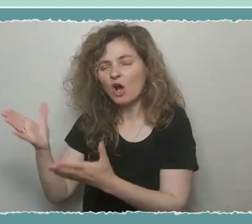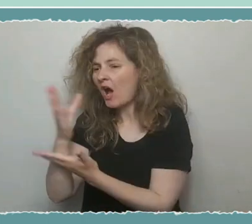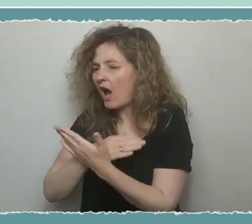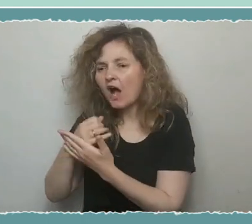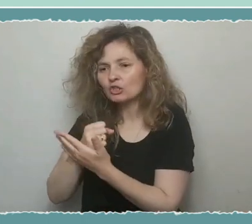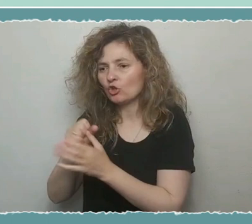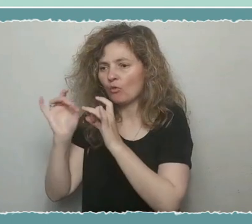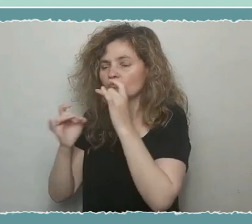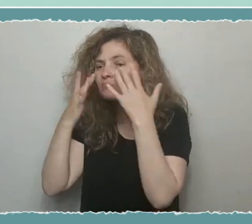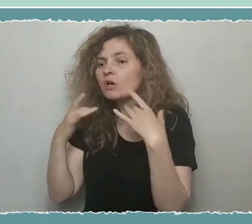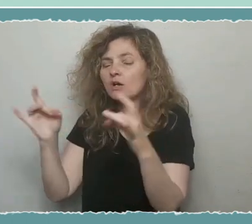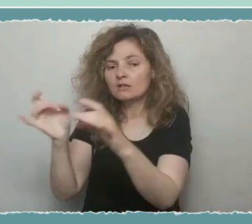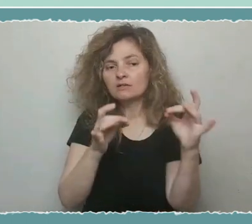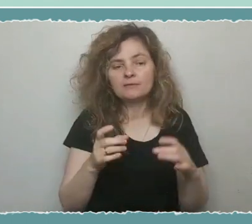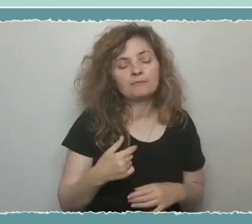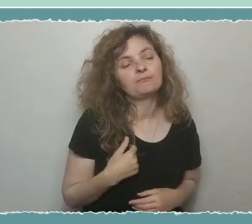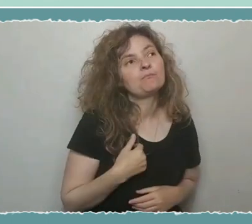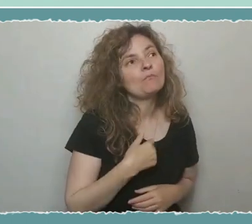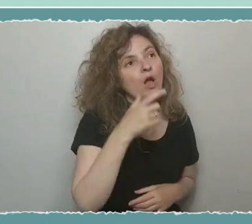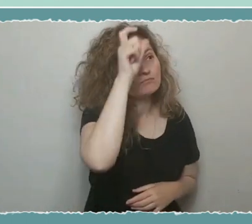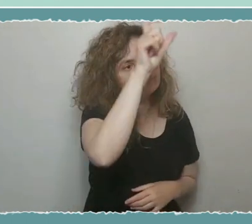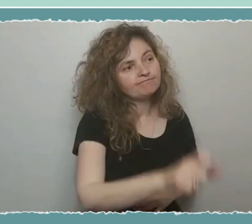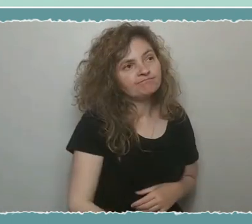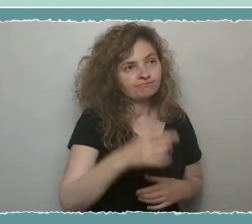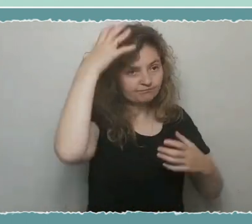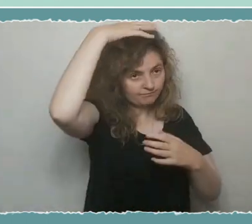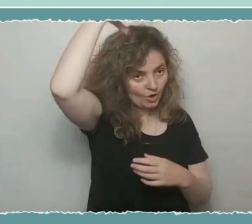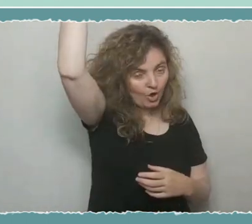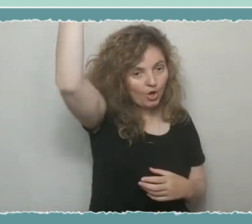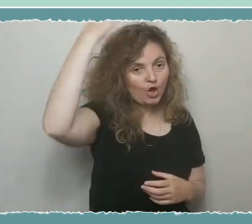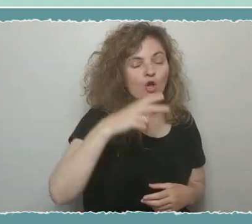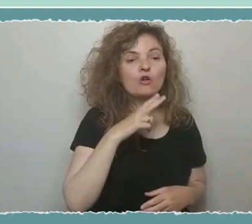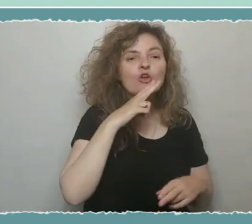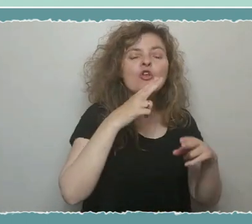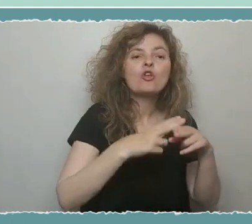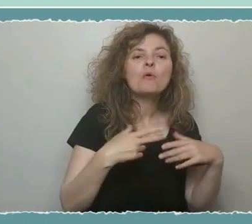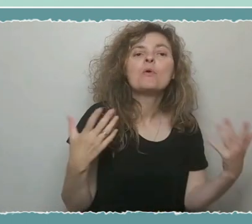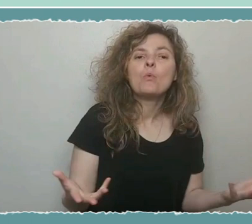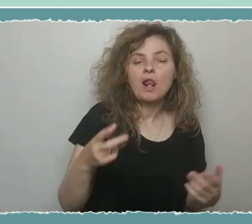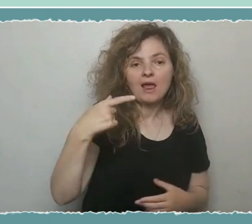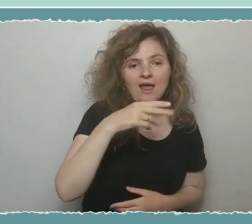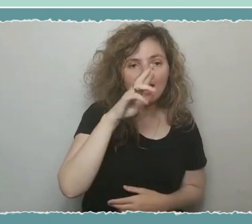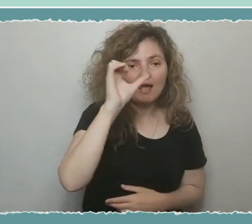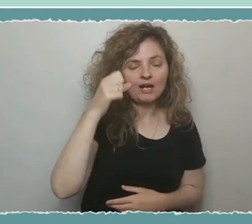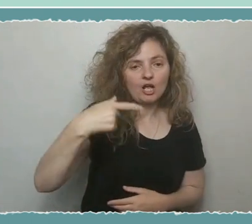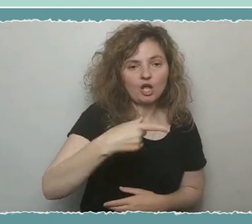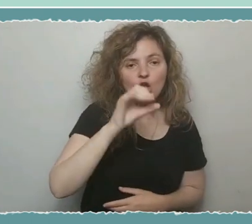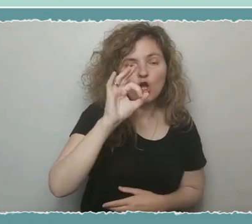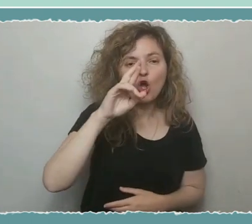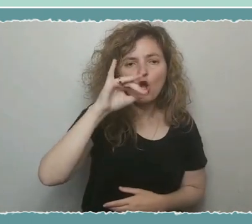todo. A Panchito, que o cociñeiro, hai que dicilo, o cociñeiro chamábase